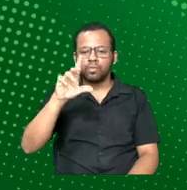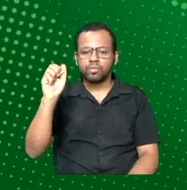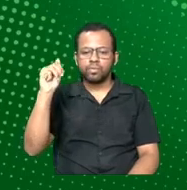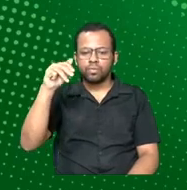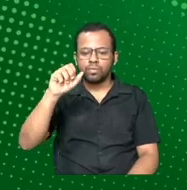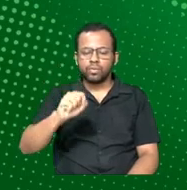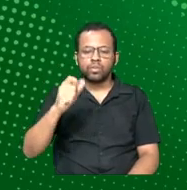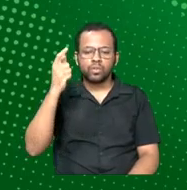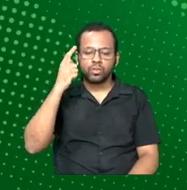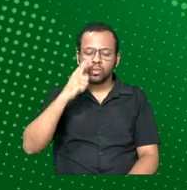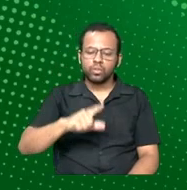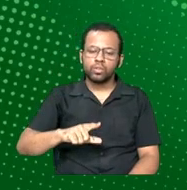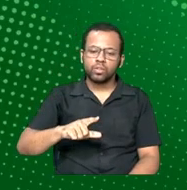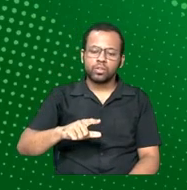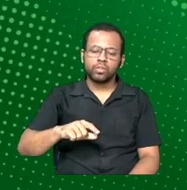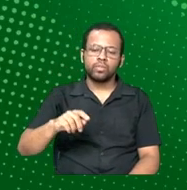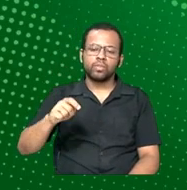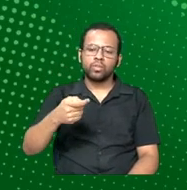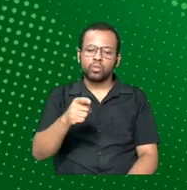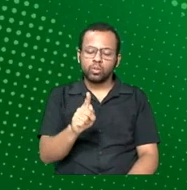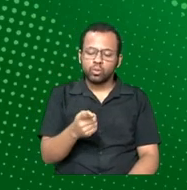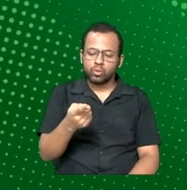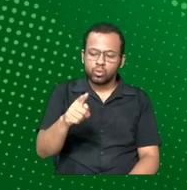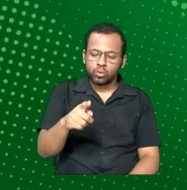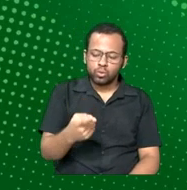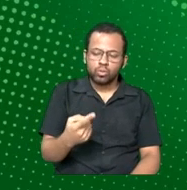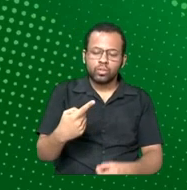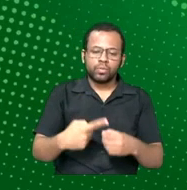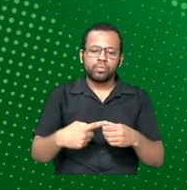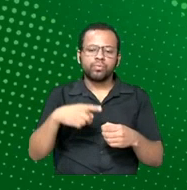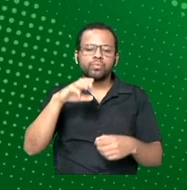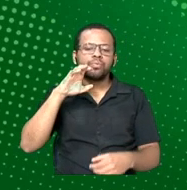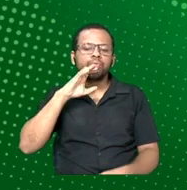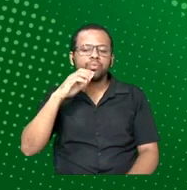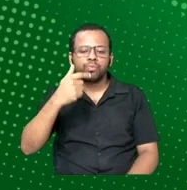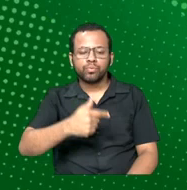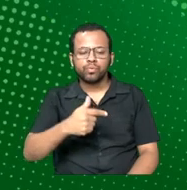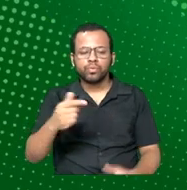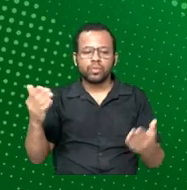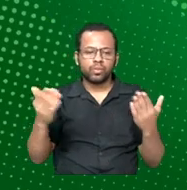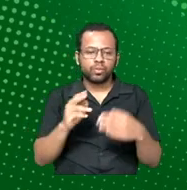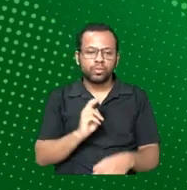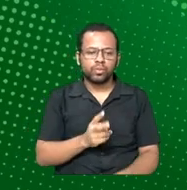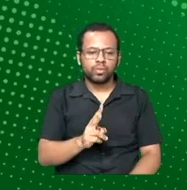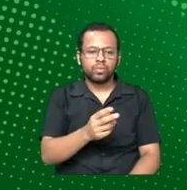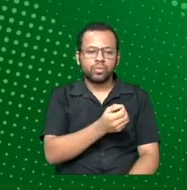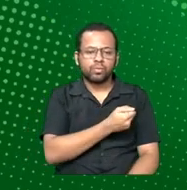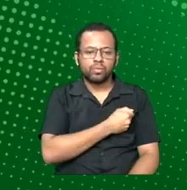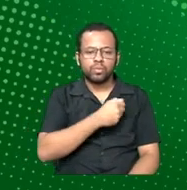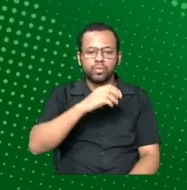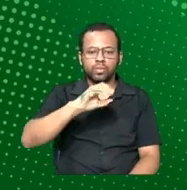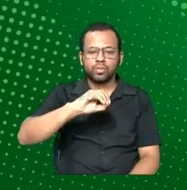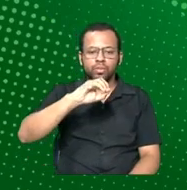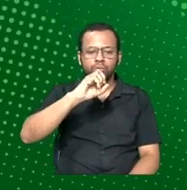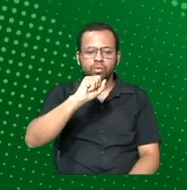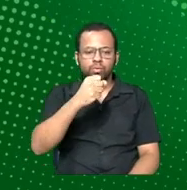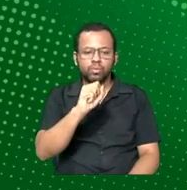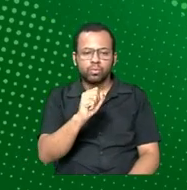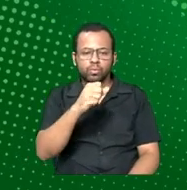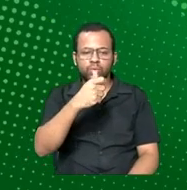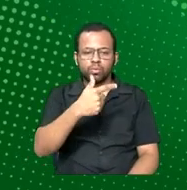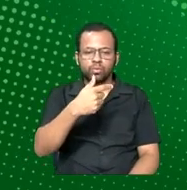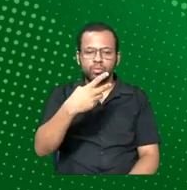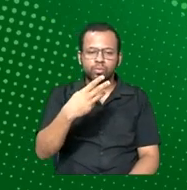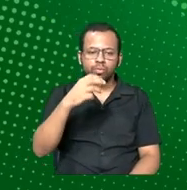Adrianinha na churrascaria Astro Regional Socorro 2 Chegamos aqui anunciando o 082380